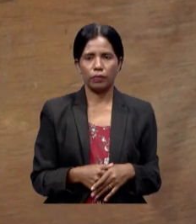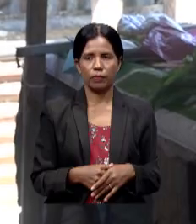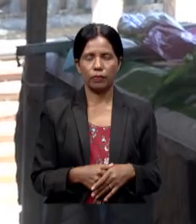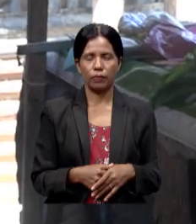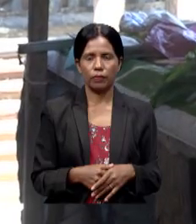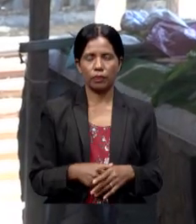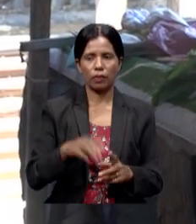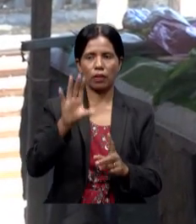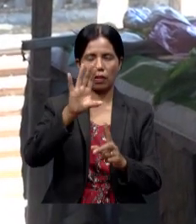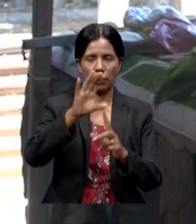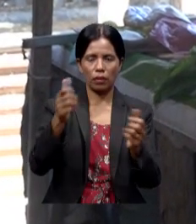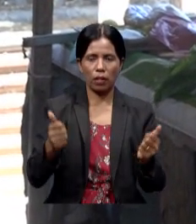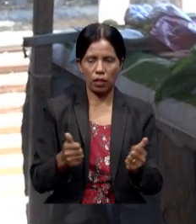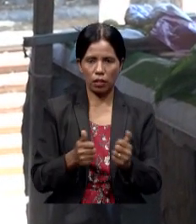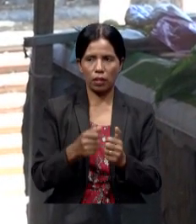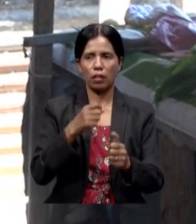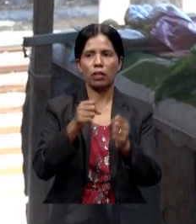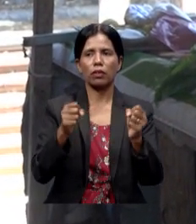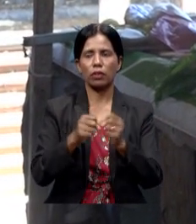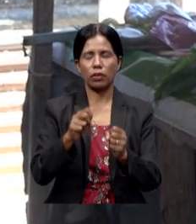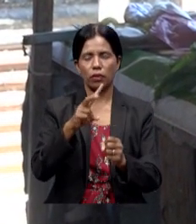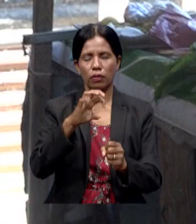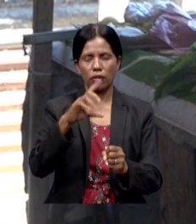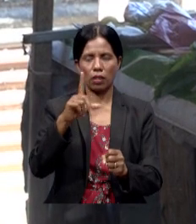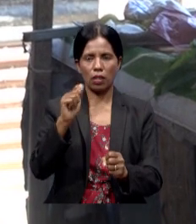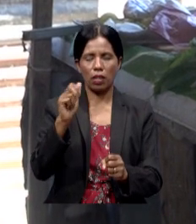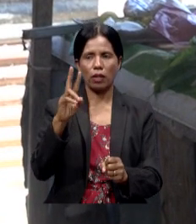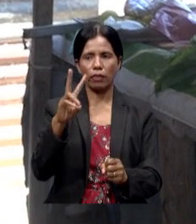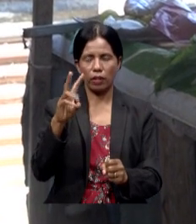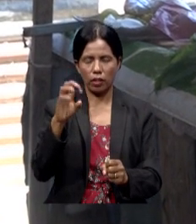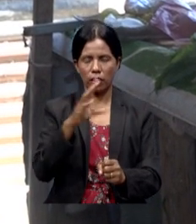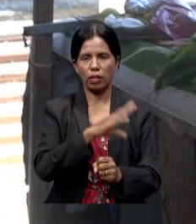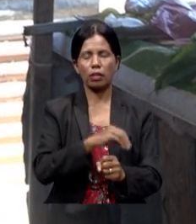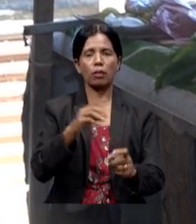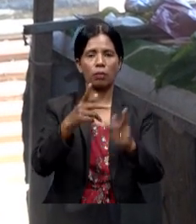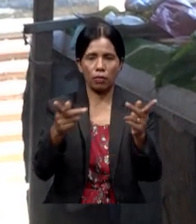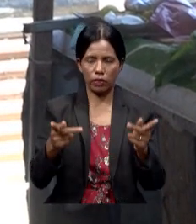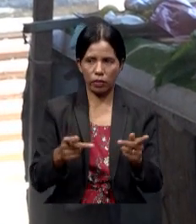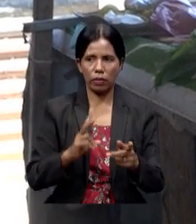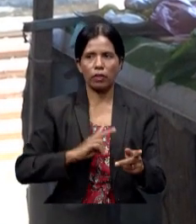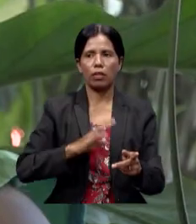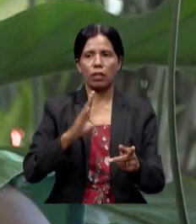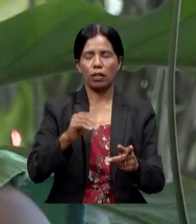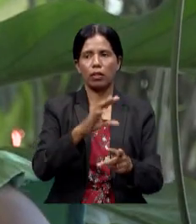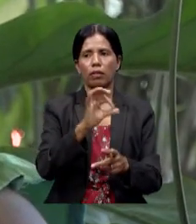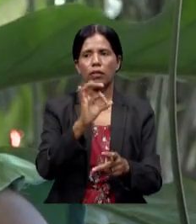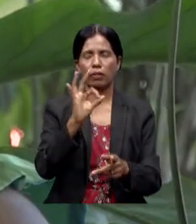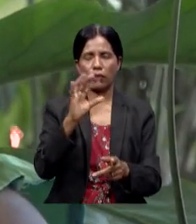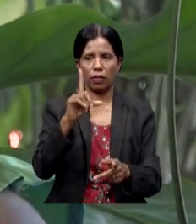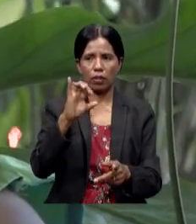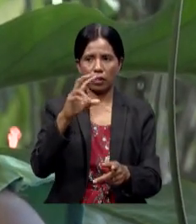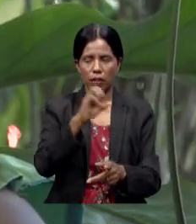Chefe aldeia Virgulosa, Suco Vila Verde, posto administrativo Vera Cruz, Feliciana Iria